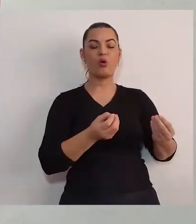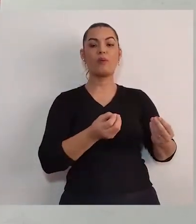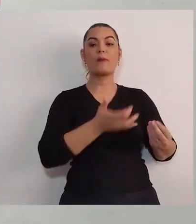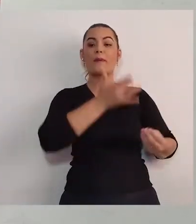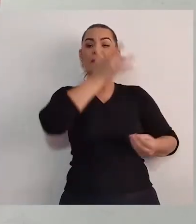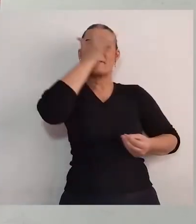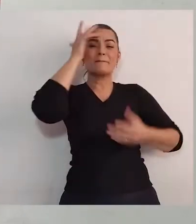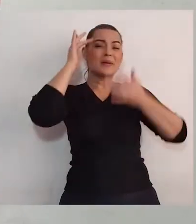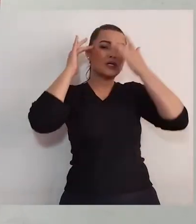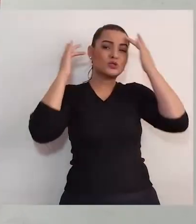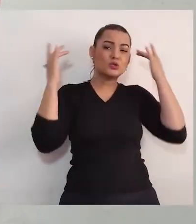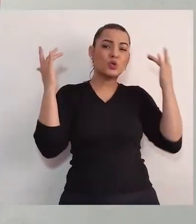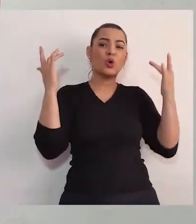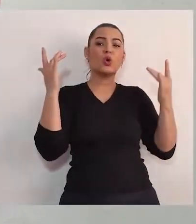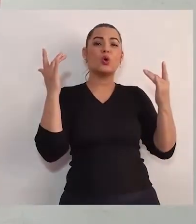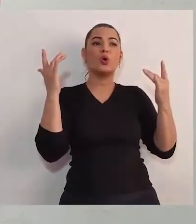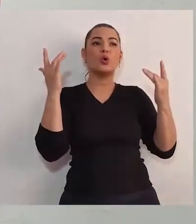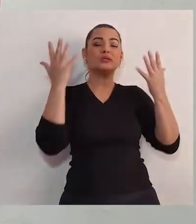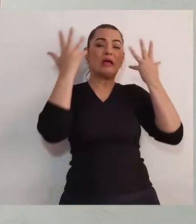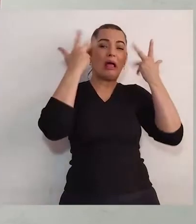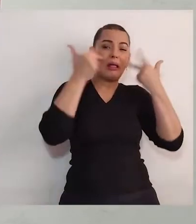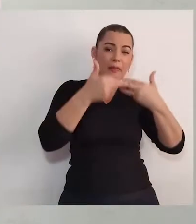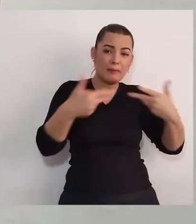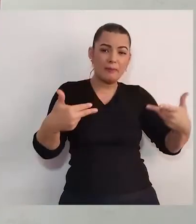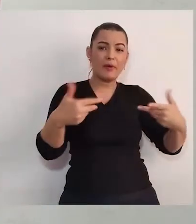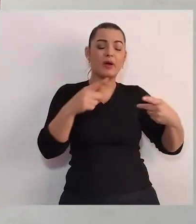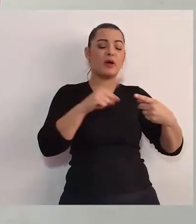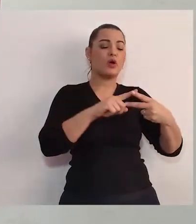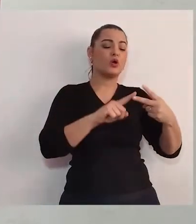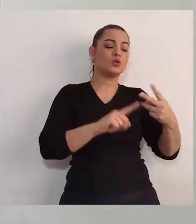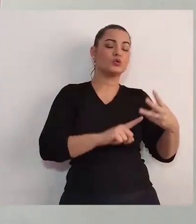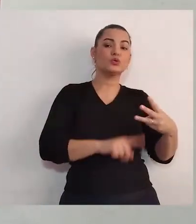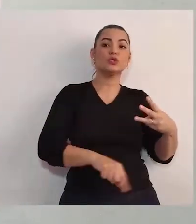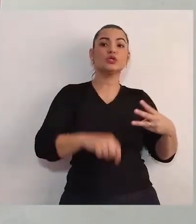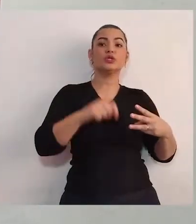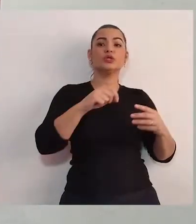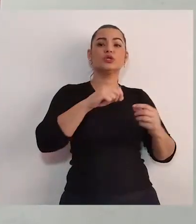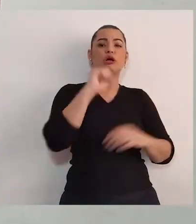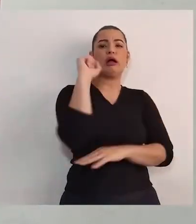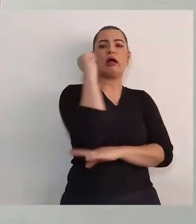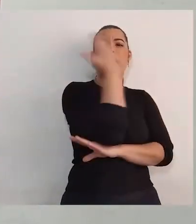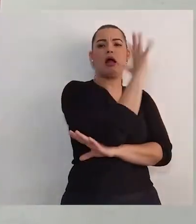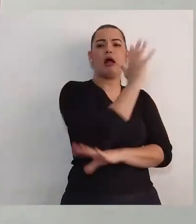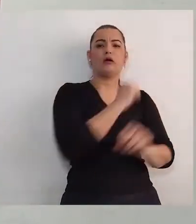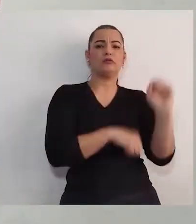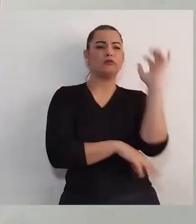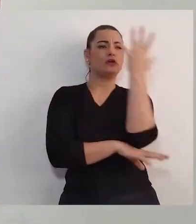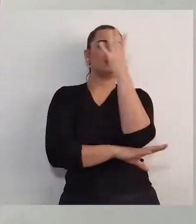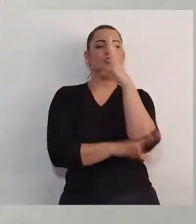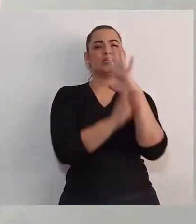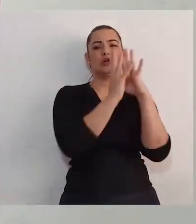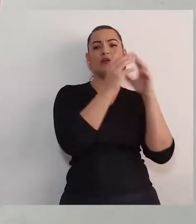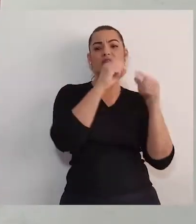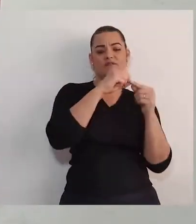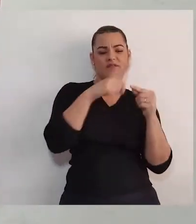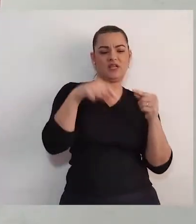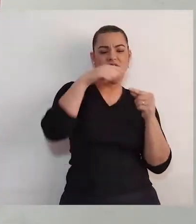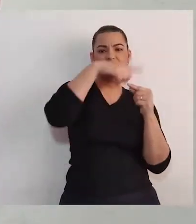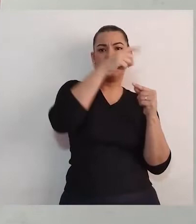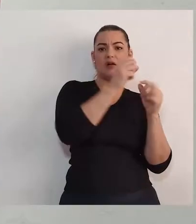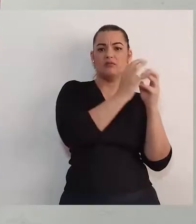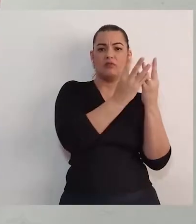de animais e vegetais, mas animais e vegetais que viveram há milhões e milhões de anos